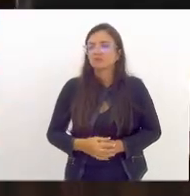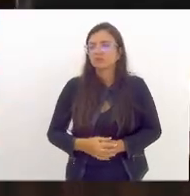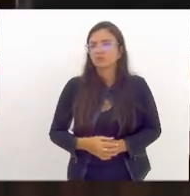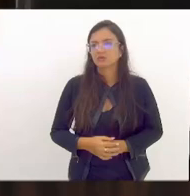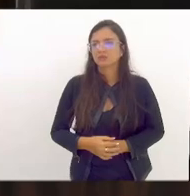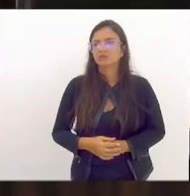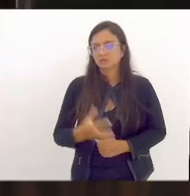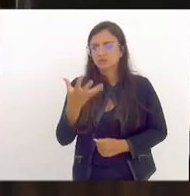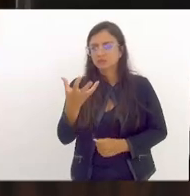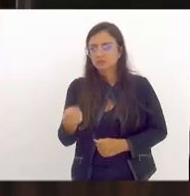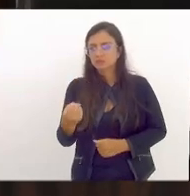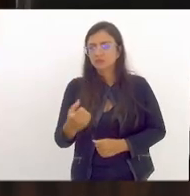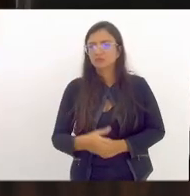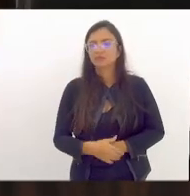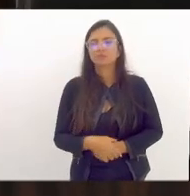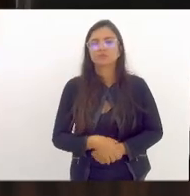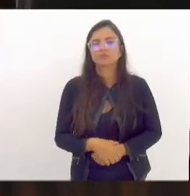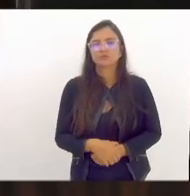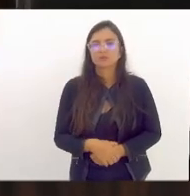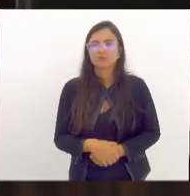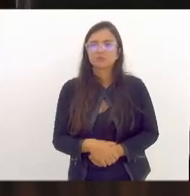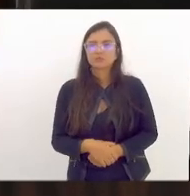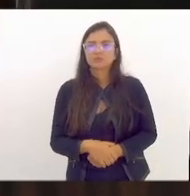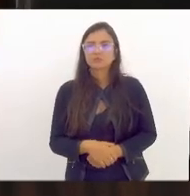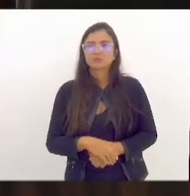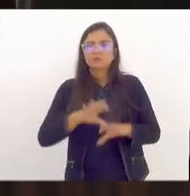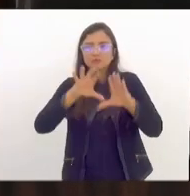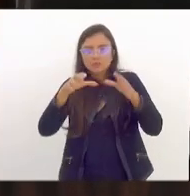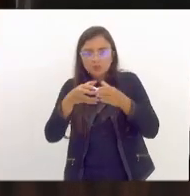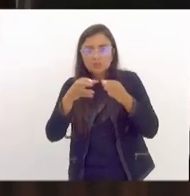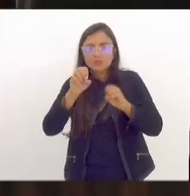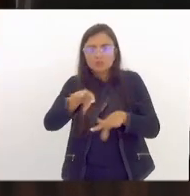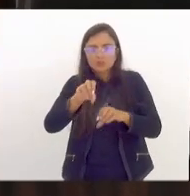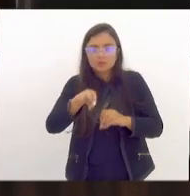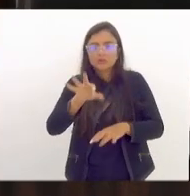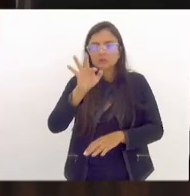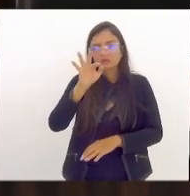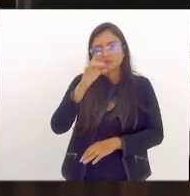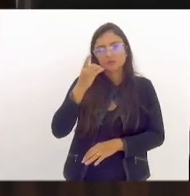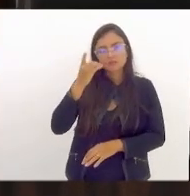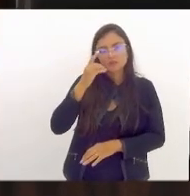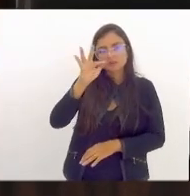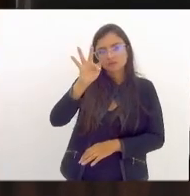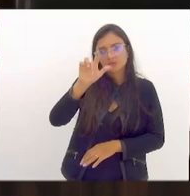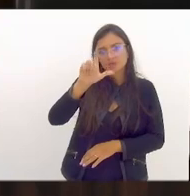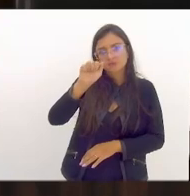Defere pedido de Vossa Excelência. Pela Comissão de Educação, deputado Flávio Serafini.